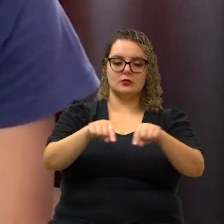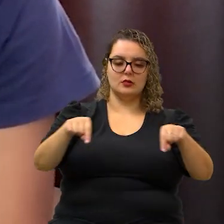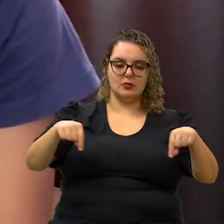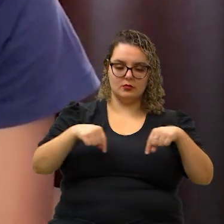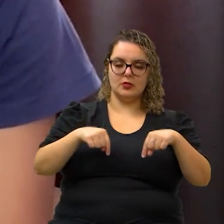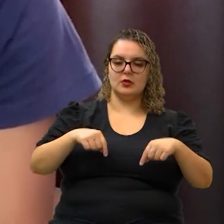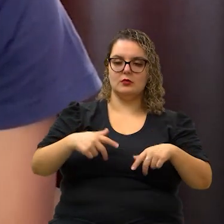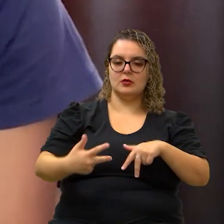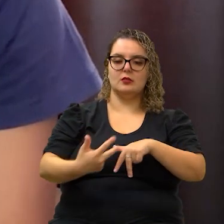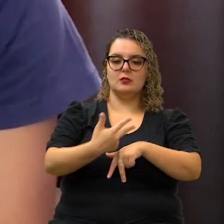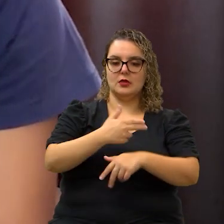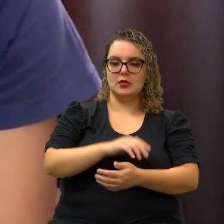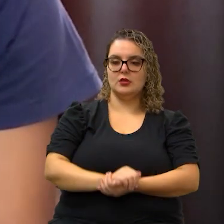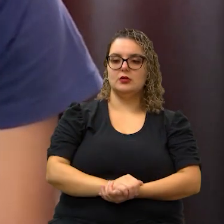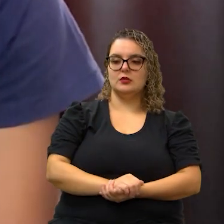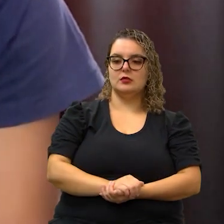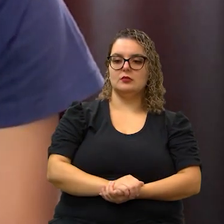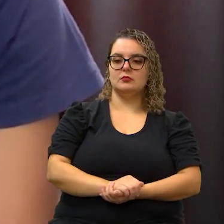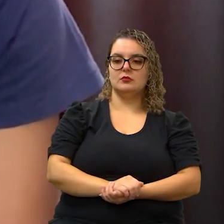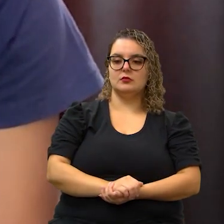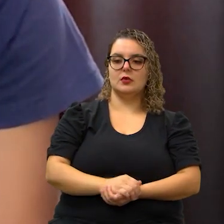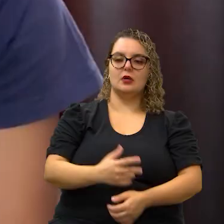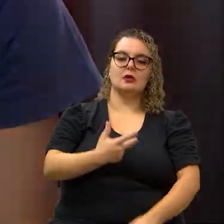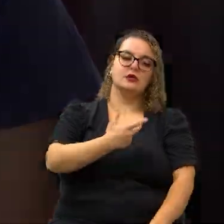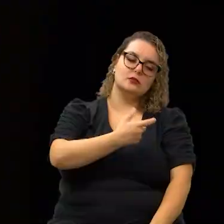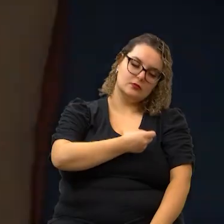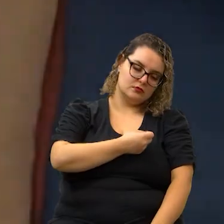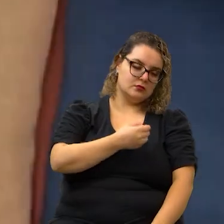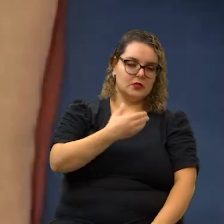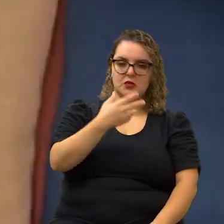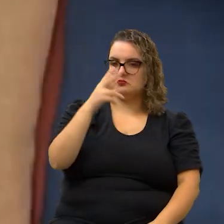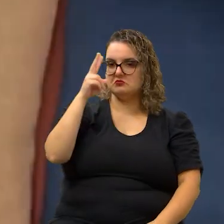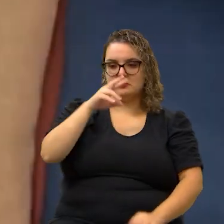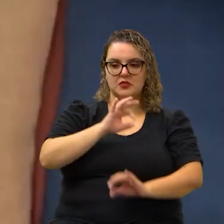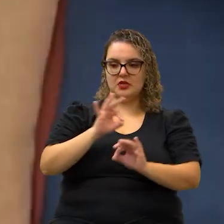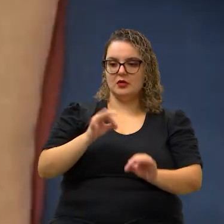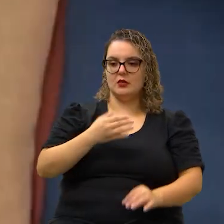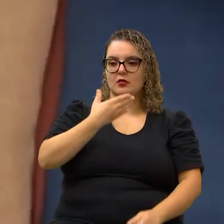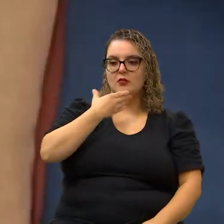nada. E meu pai lembra que eu saí 3h30 da manhã. Eu estava